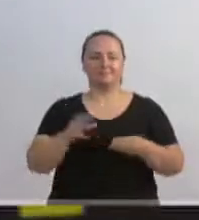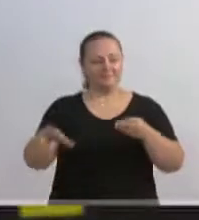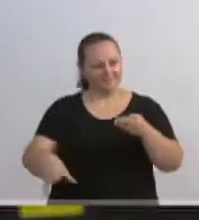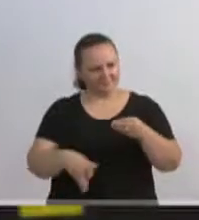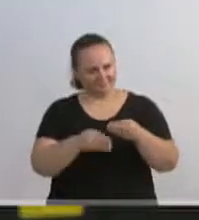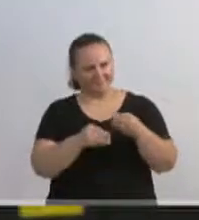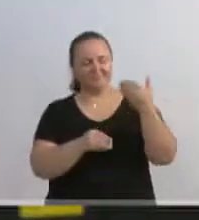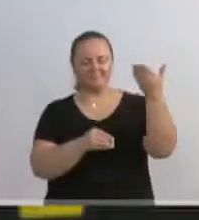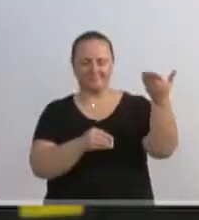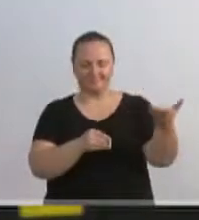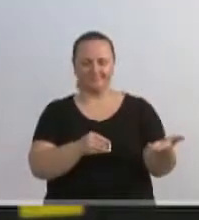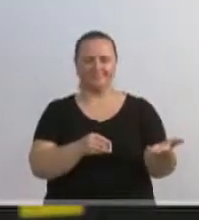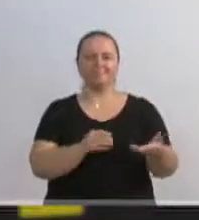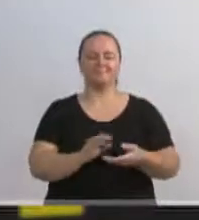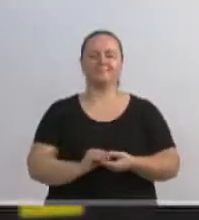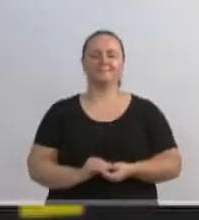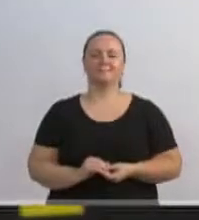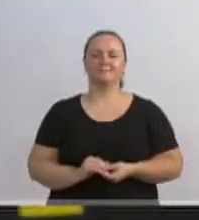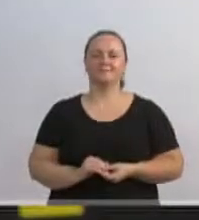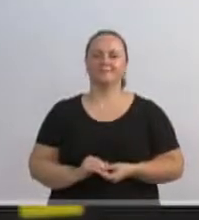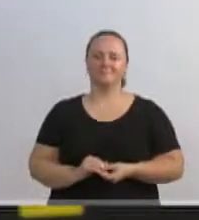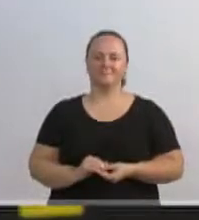do jogador